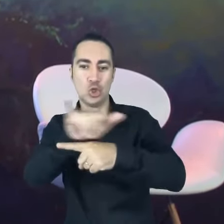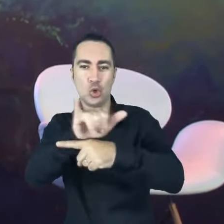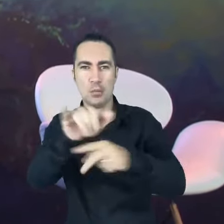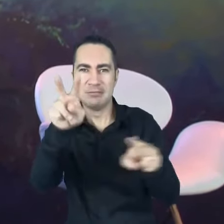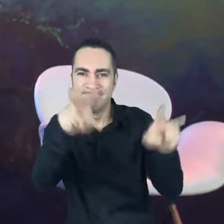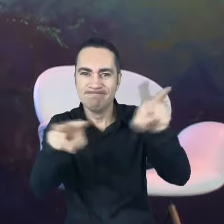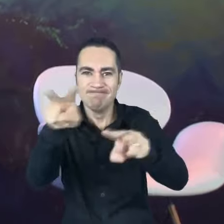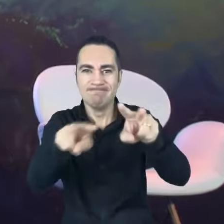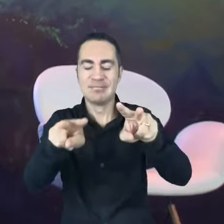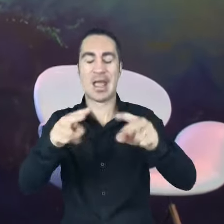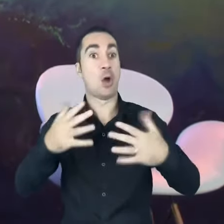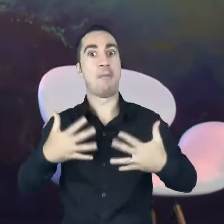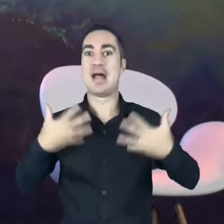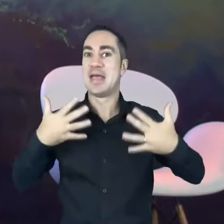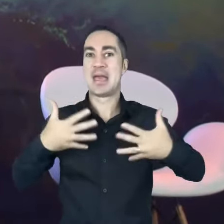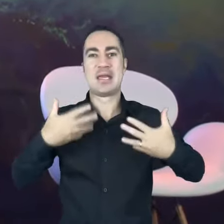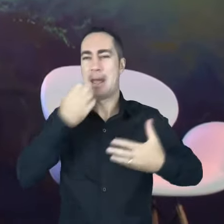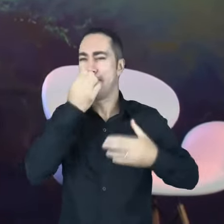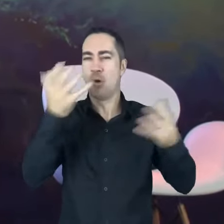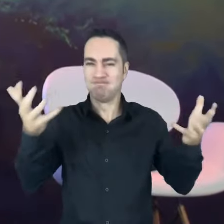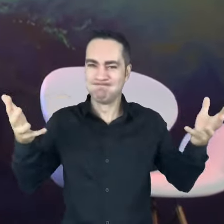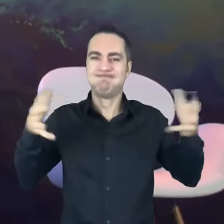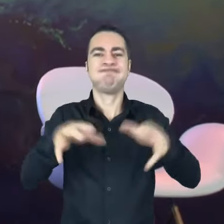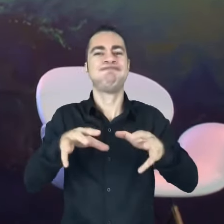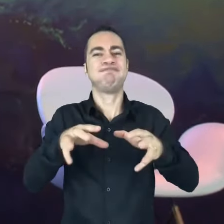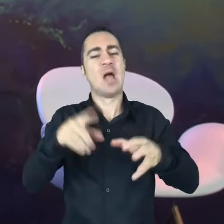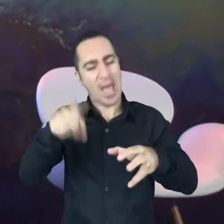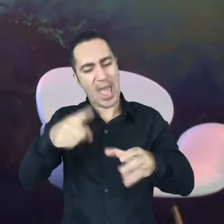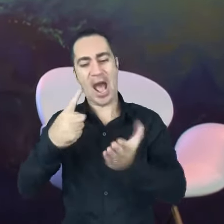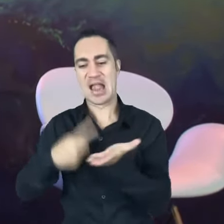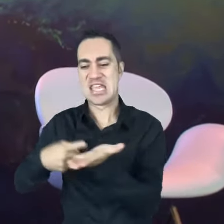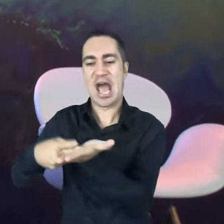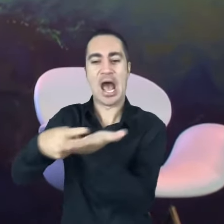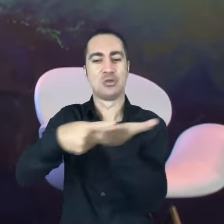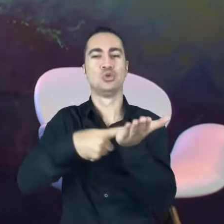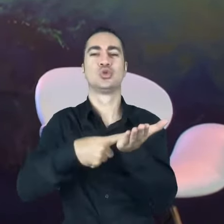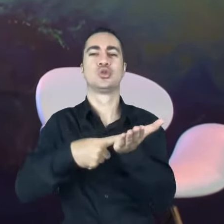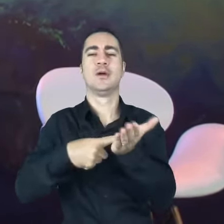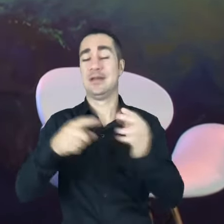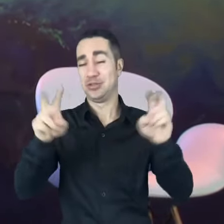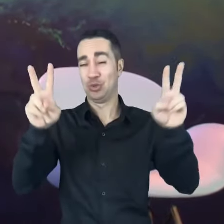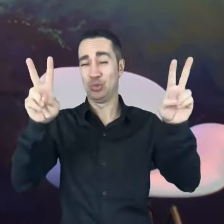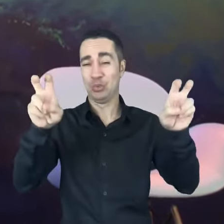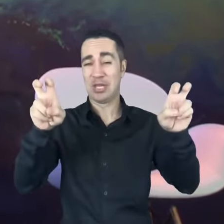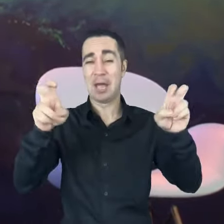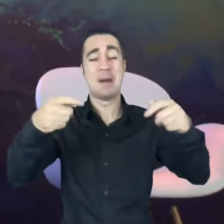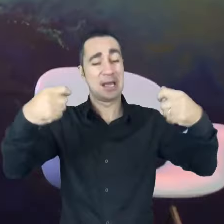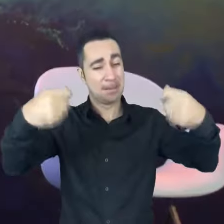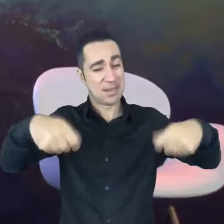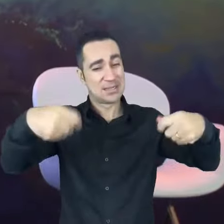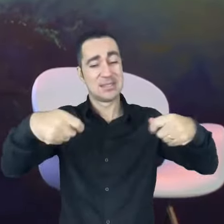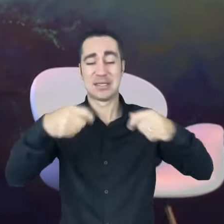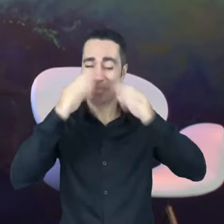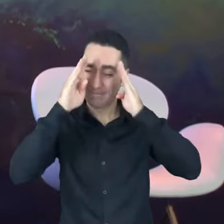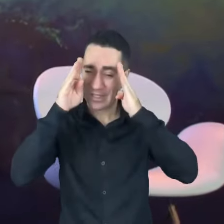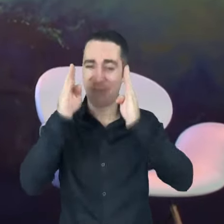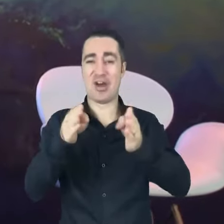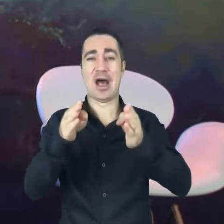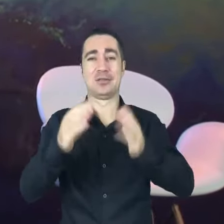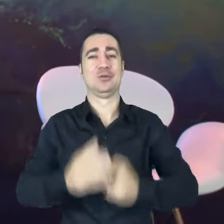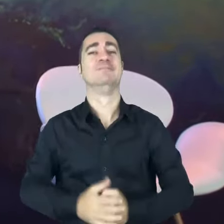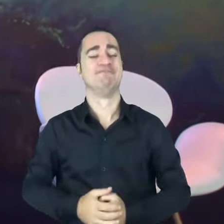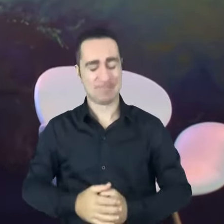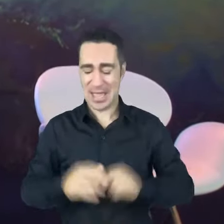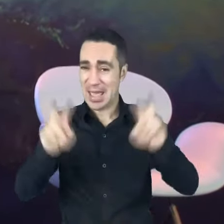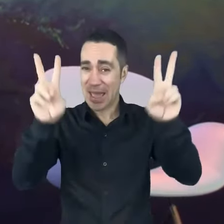alegria reunir aliados em torno de um tema que precisa acelerar, né? Ele precisa ganhar